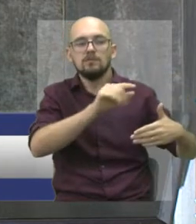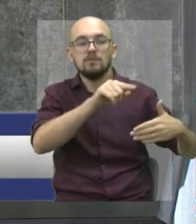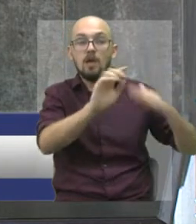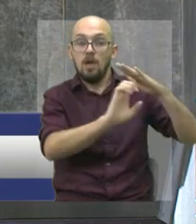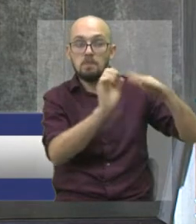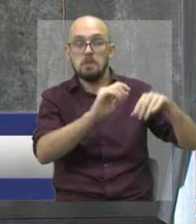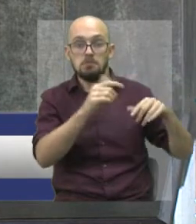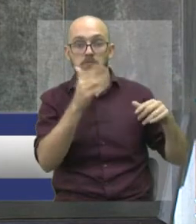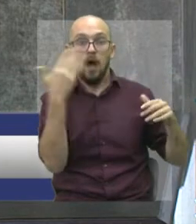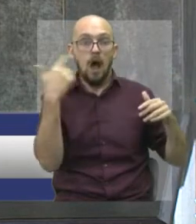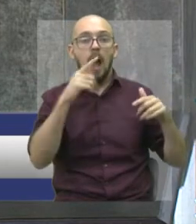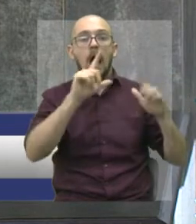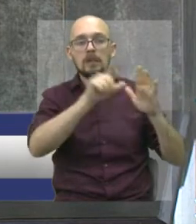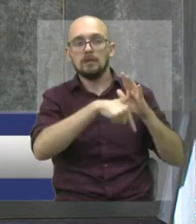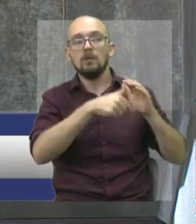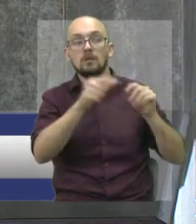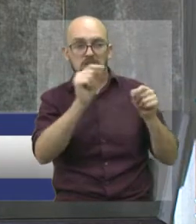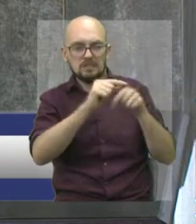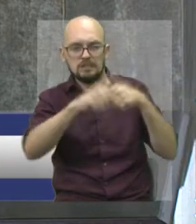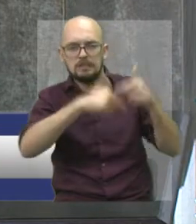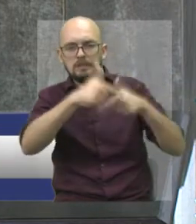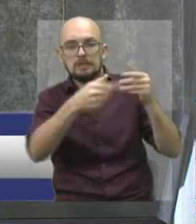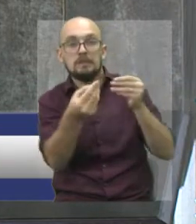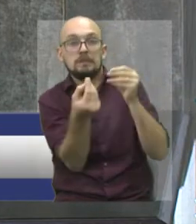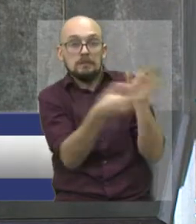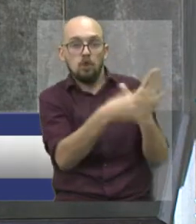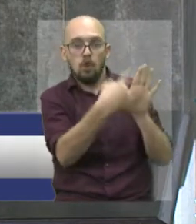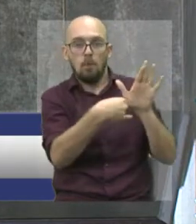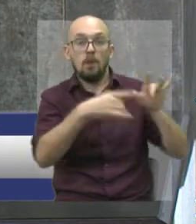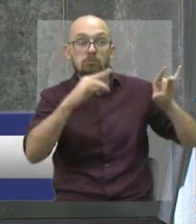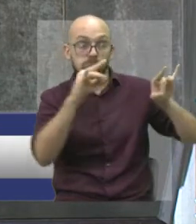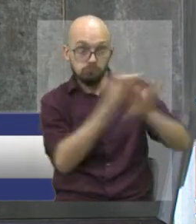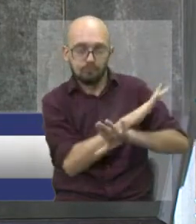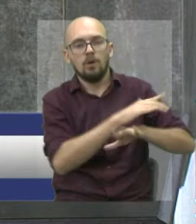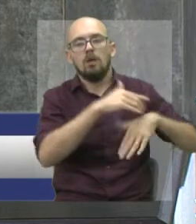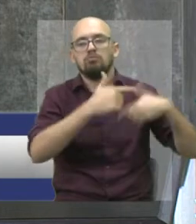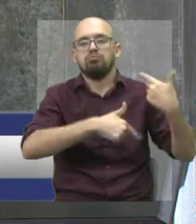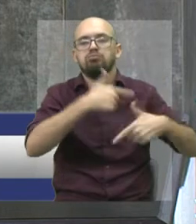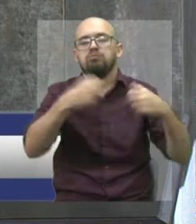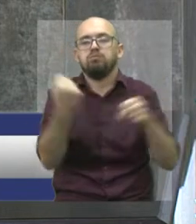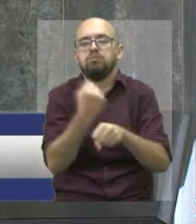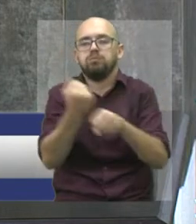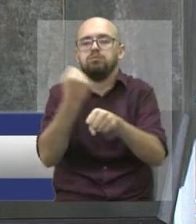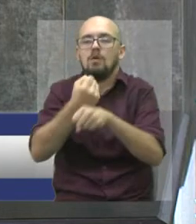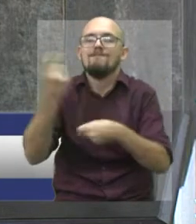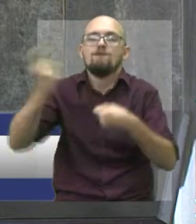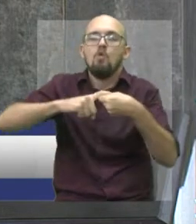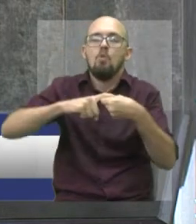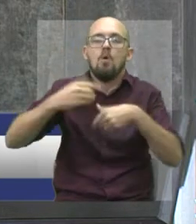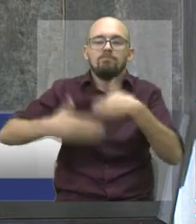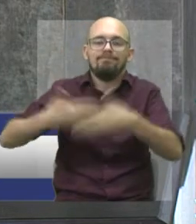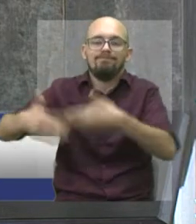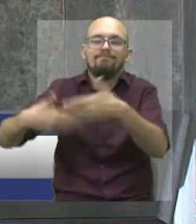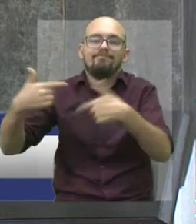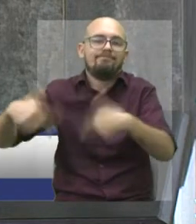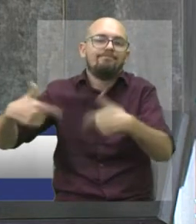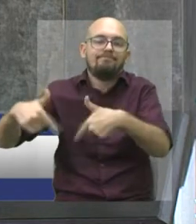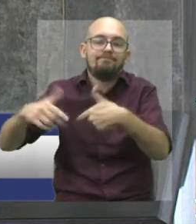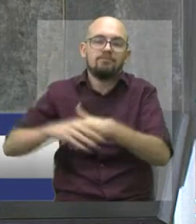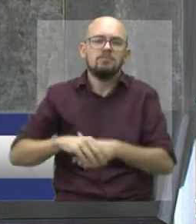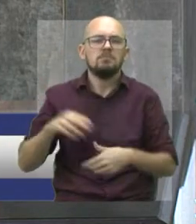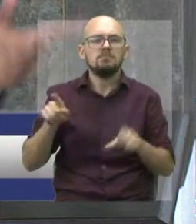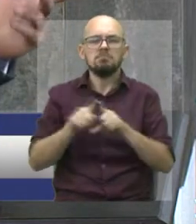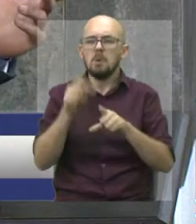foi feito, as obras foram retomadas. Também vi um artigo, salvo engano, na